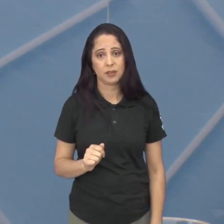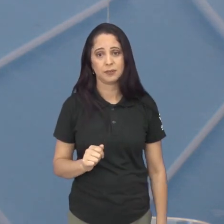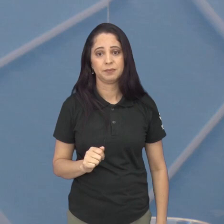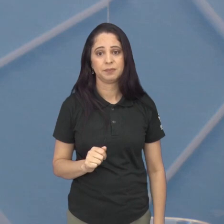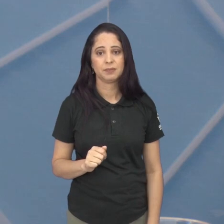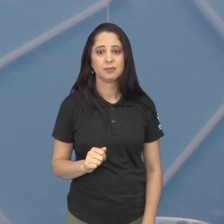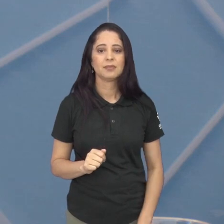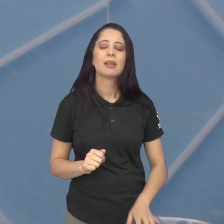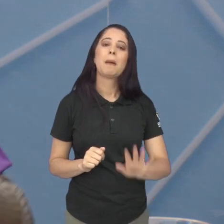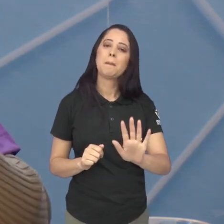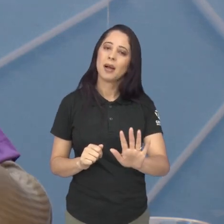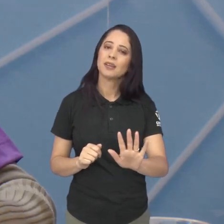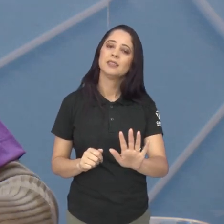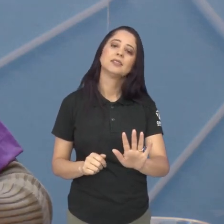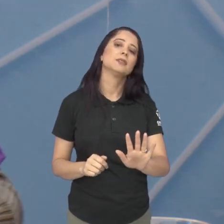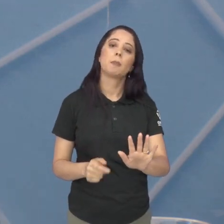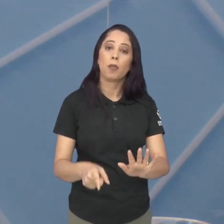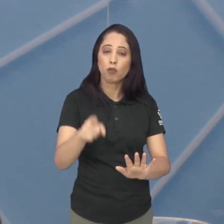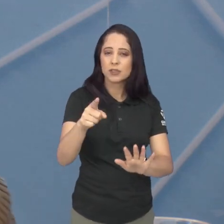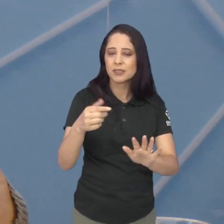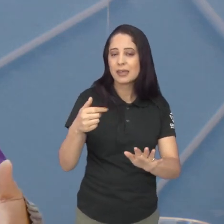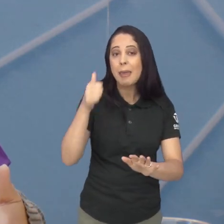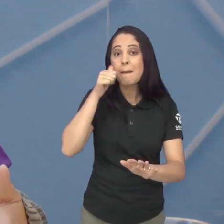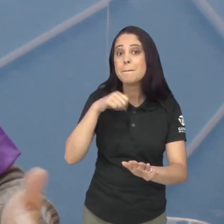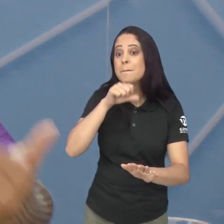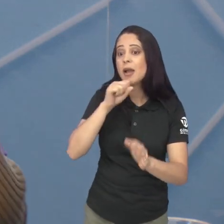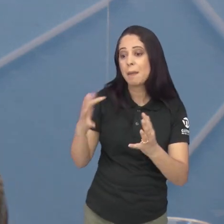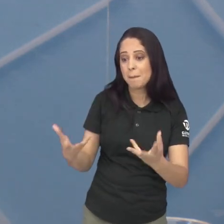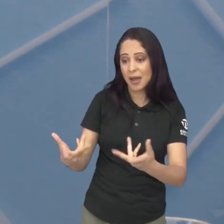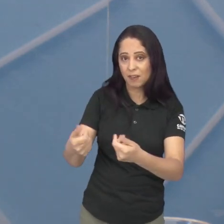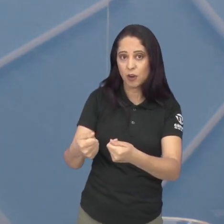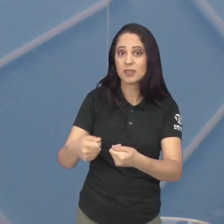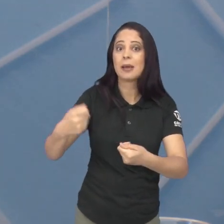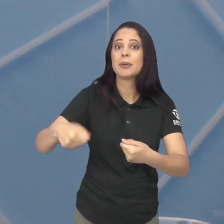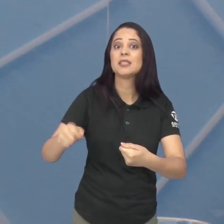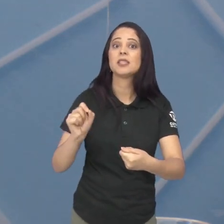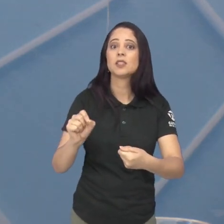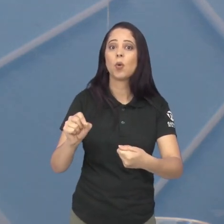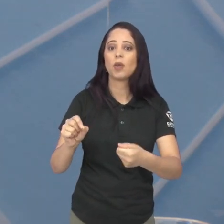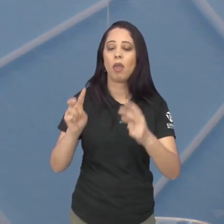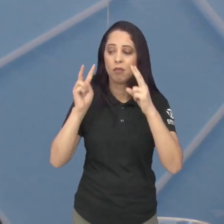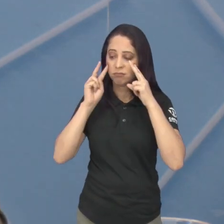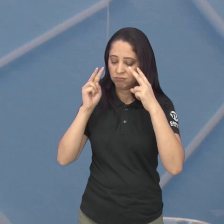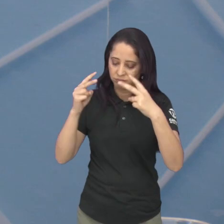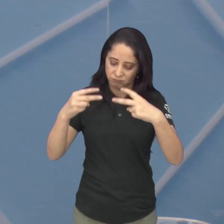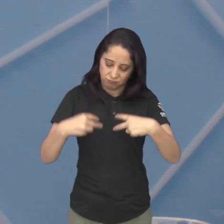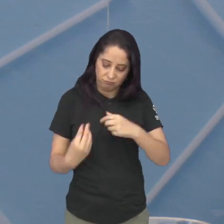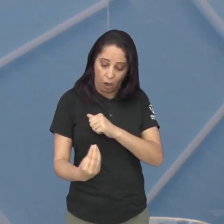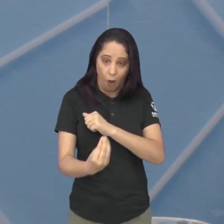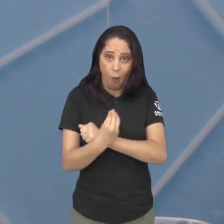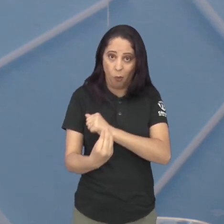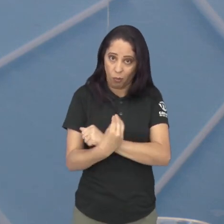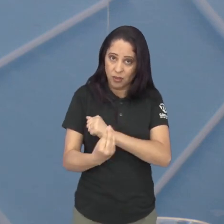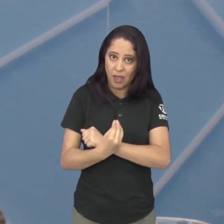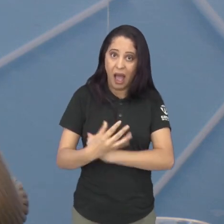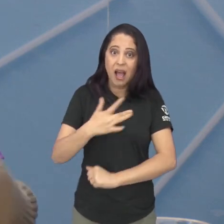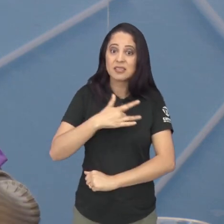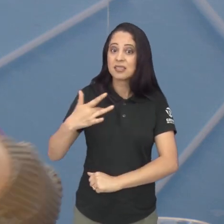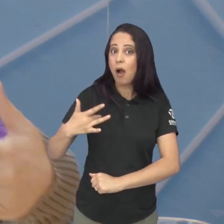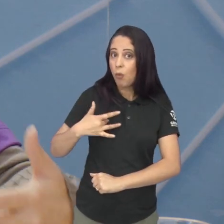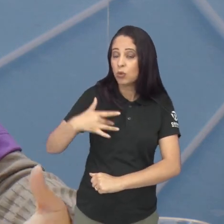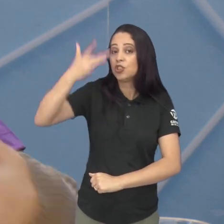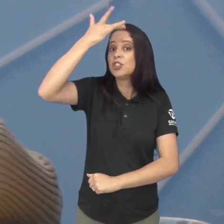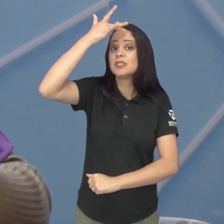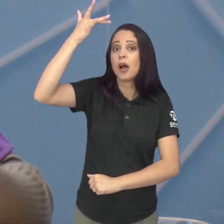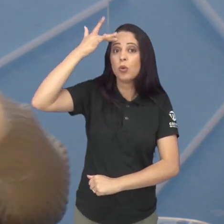fazendo. Mas, para que você seja essa mãe incrível, é importante que você olhe para você e cuide de você. Então, você, a sua